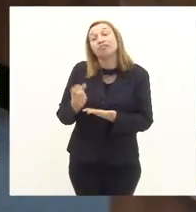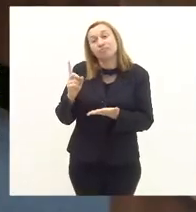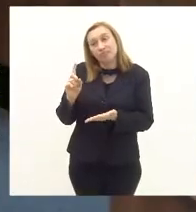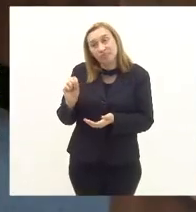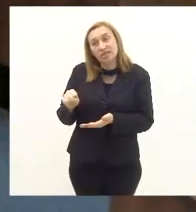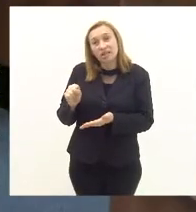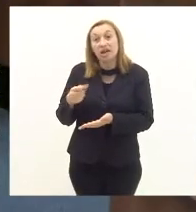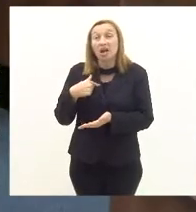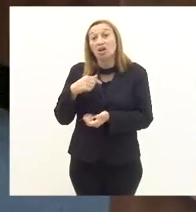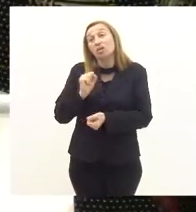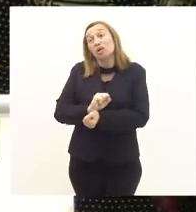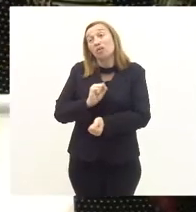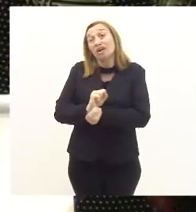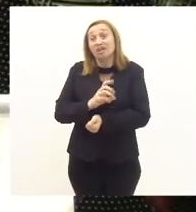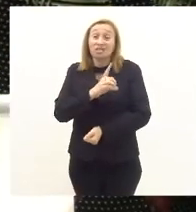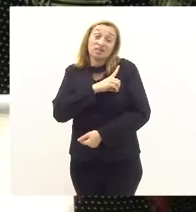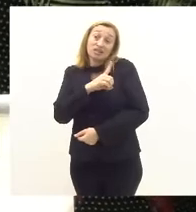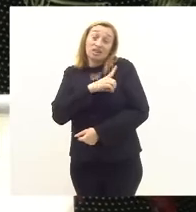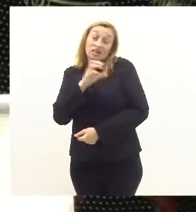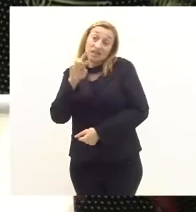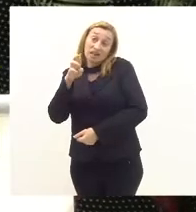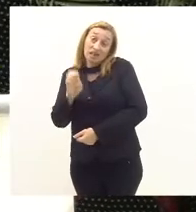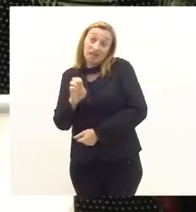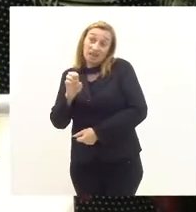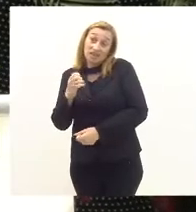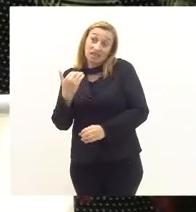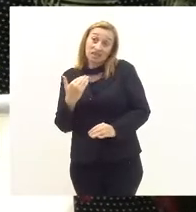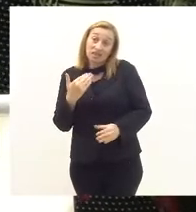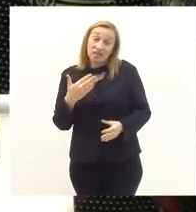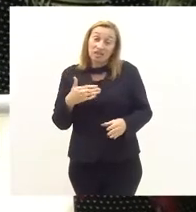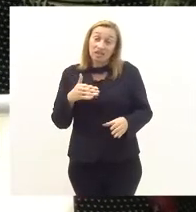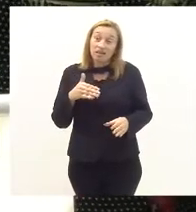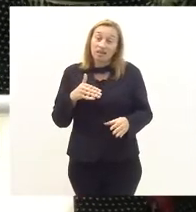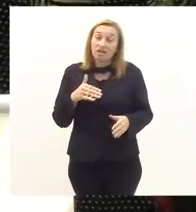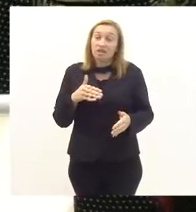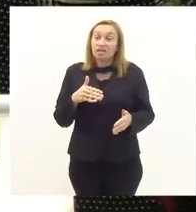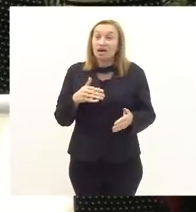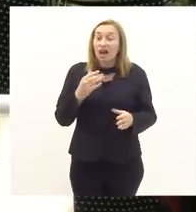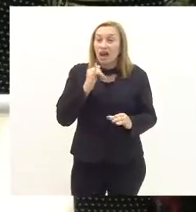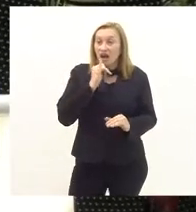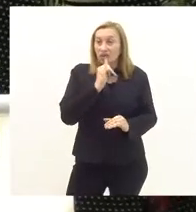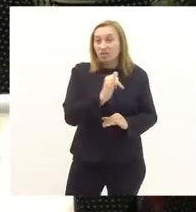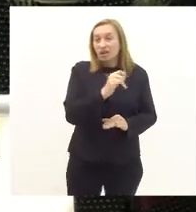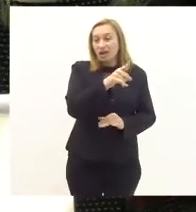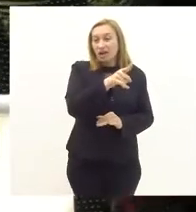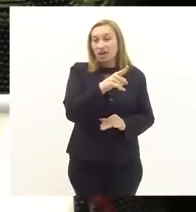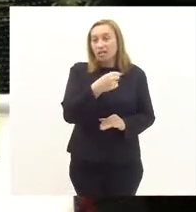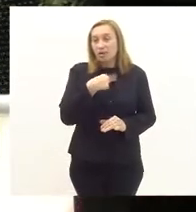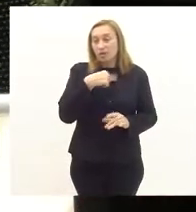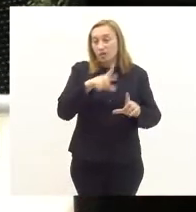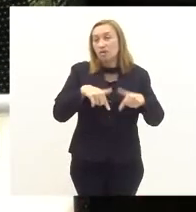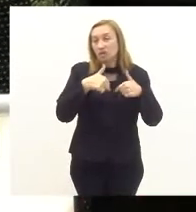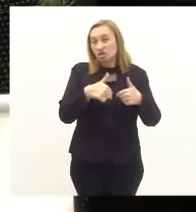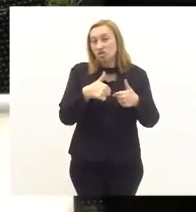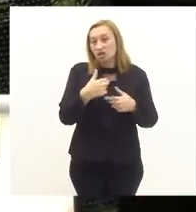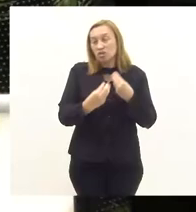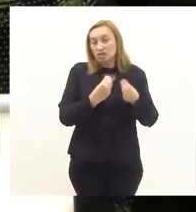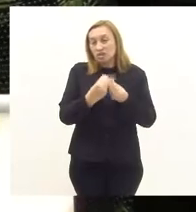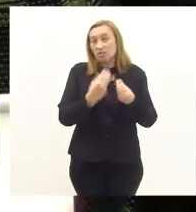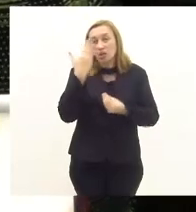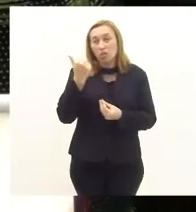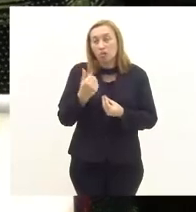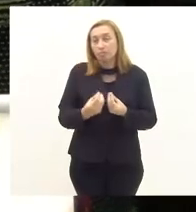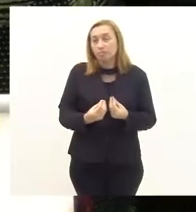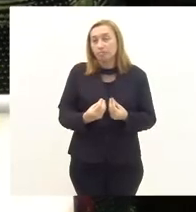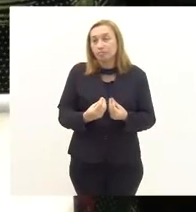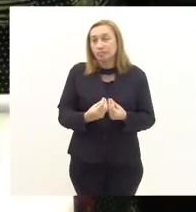Eu estou esperando a delegacia, a DECRAT, dar entrada, notificar eles para eu tomar uma... para eu saber o que eu vou fazer a partir de